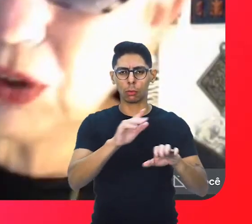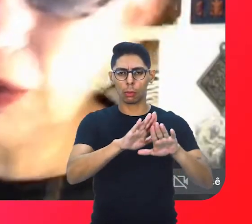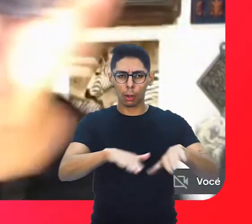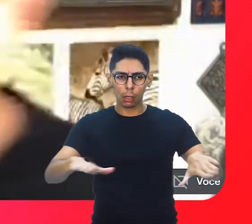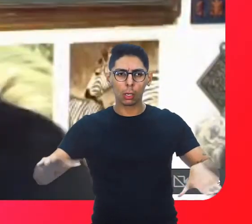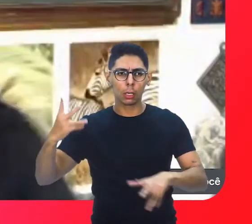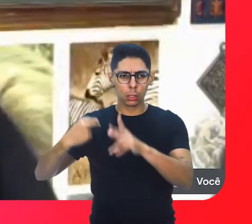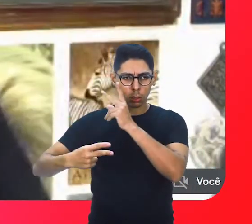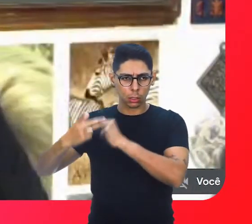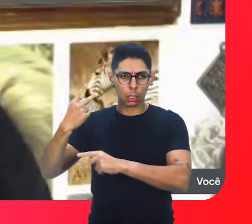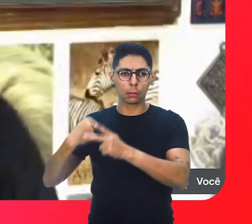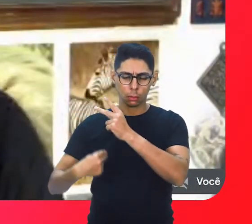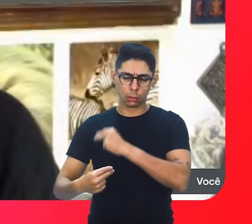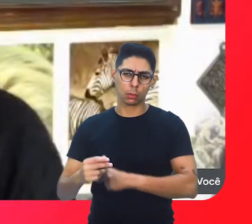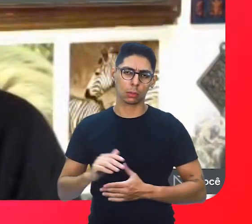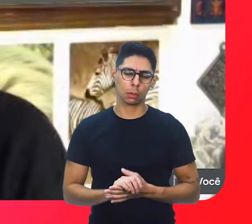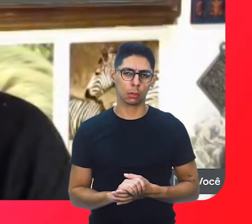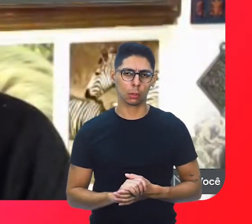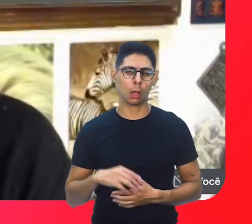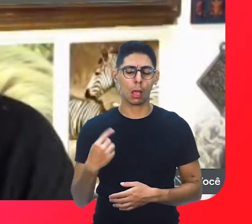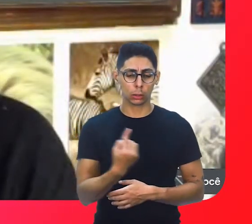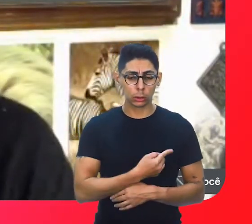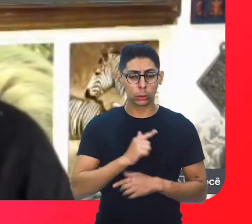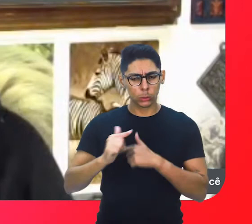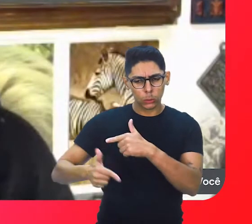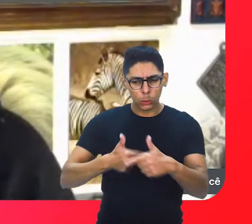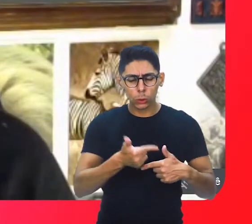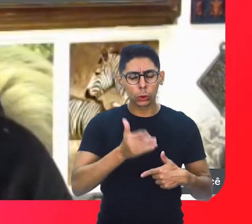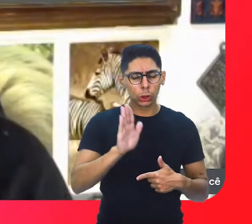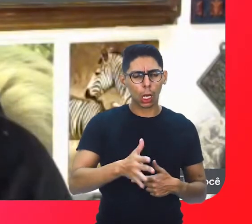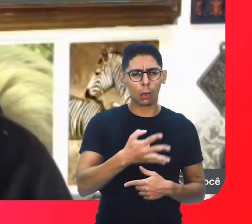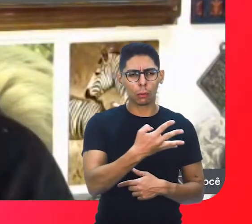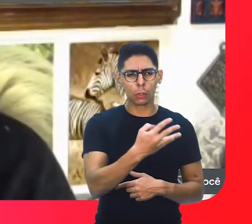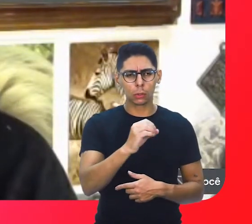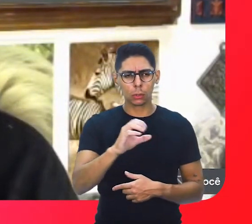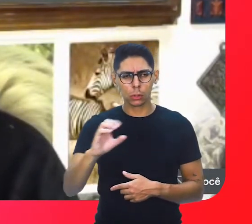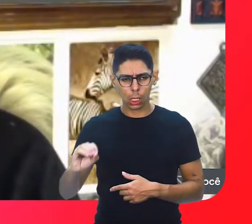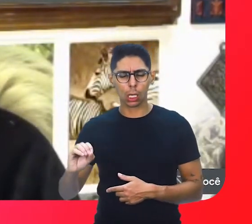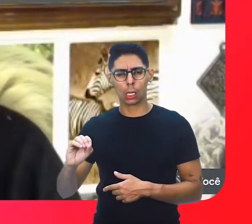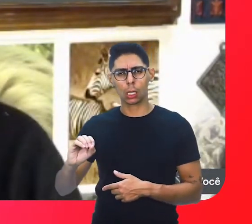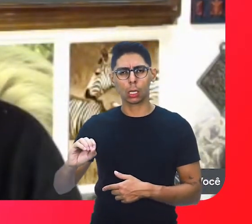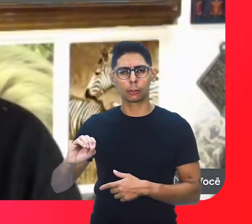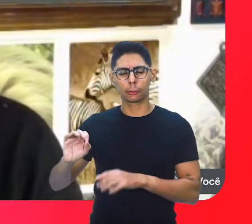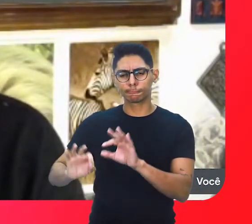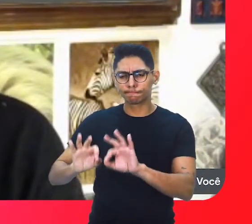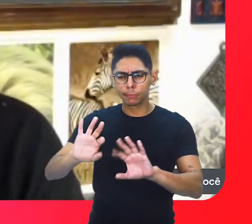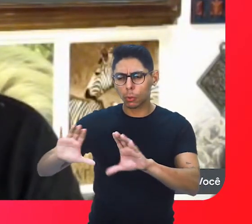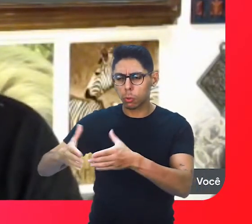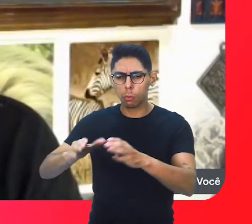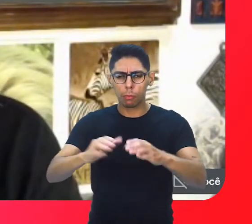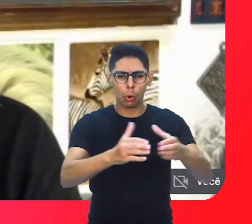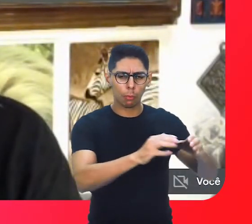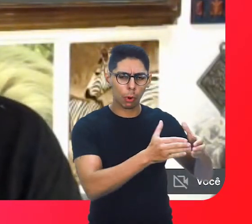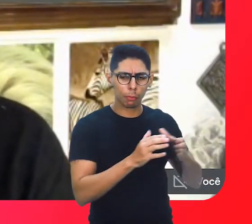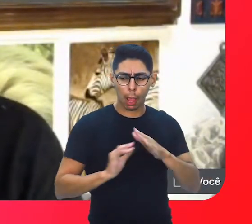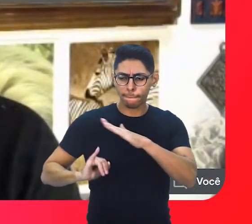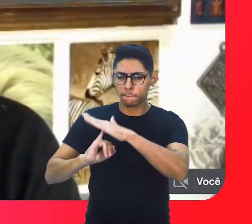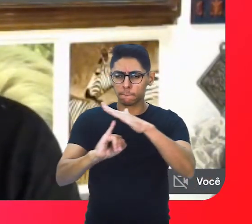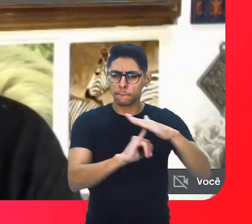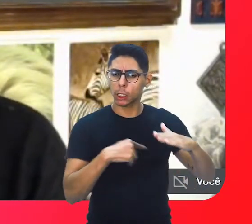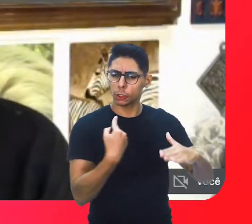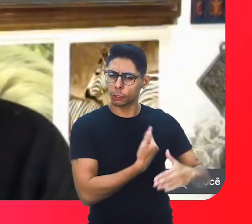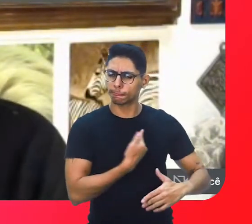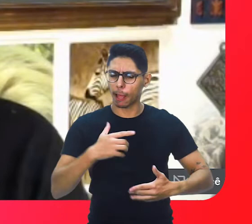trabalhando, são quase 150 organizações da sociedade civil brasileira, nós estamos trabalhando junto